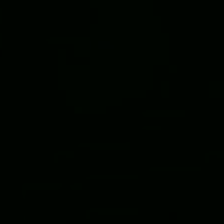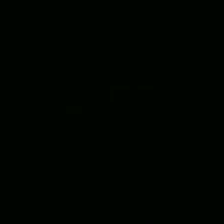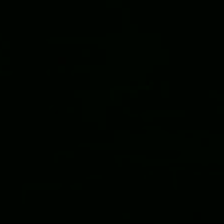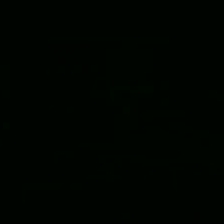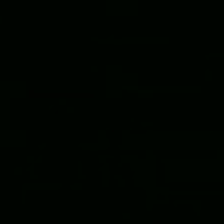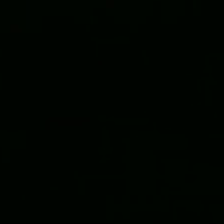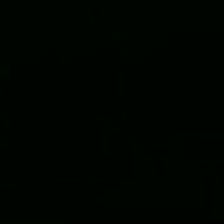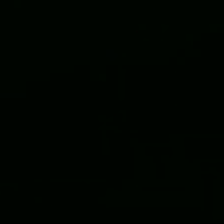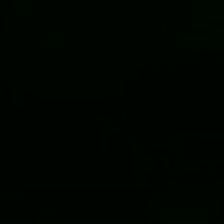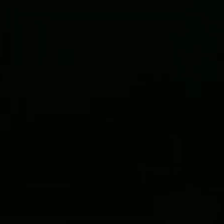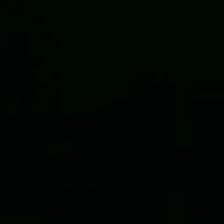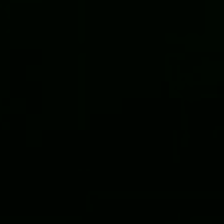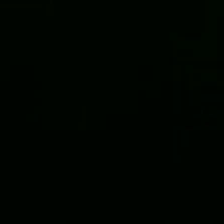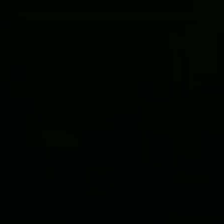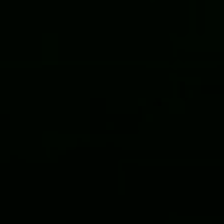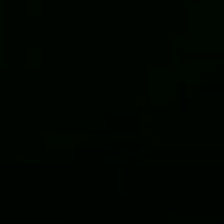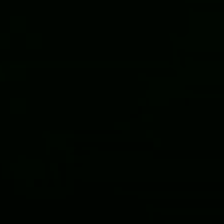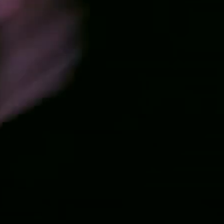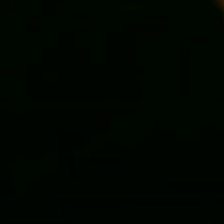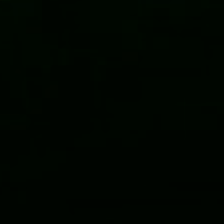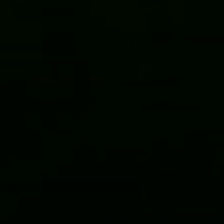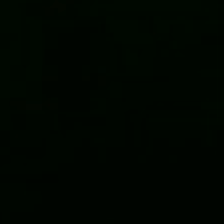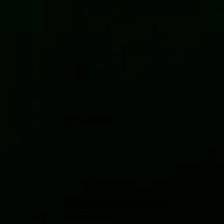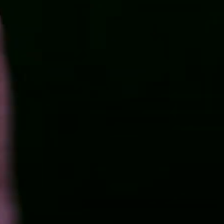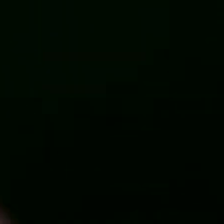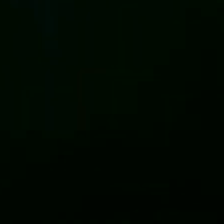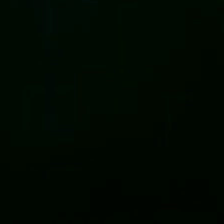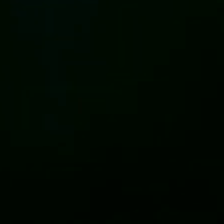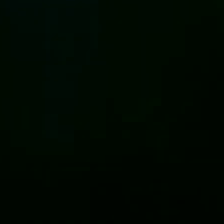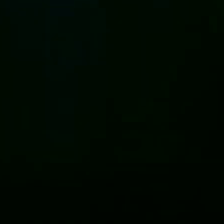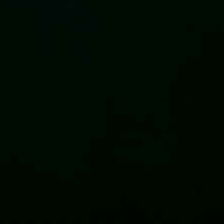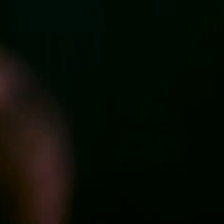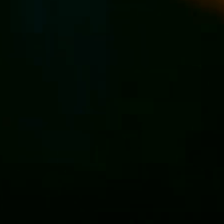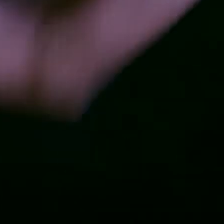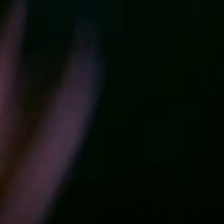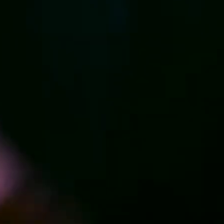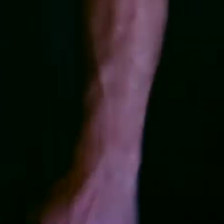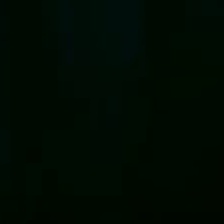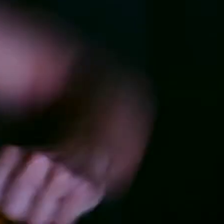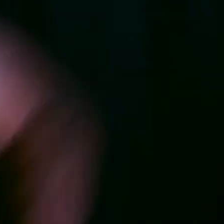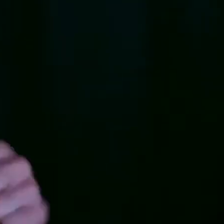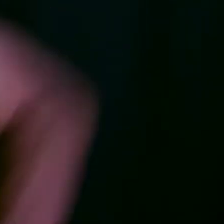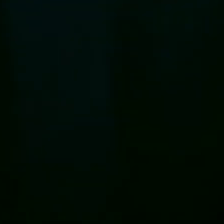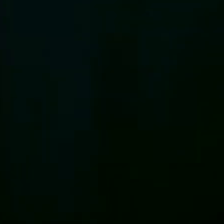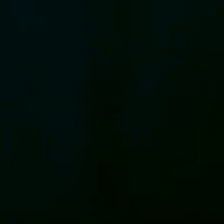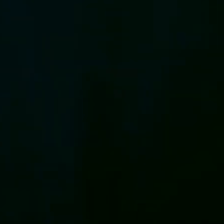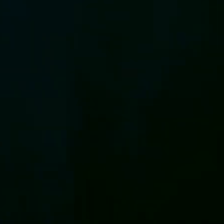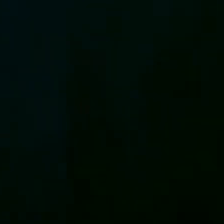Thank you.